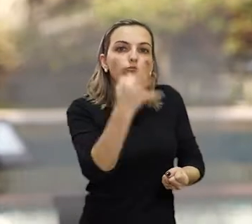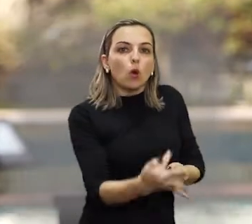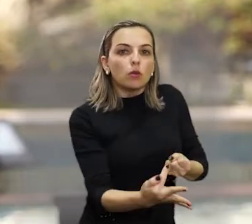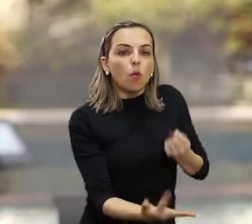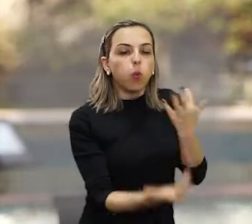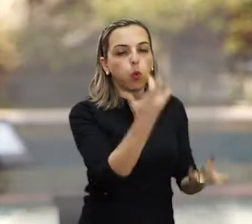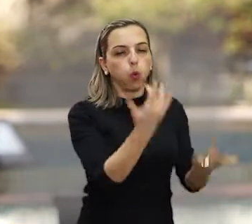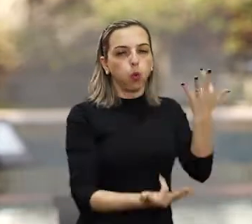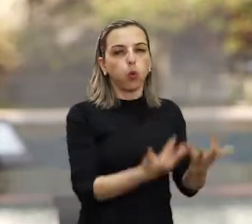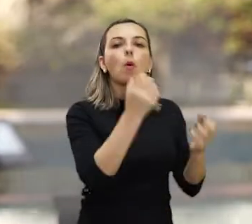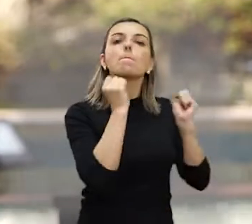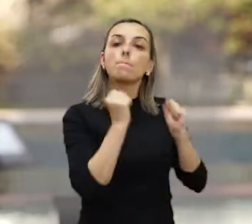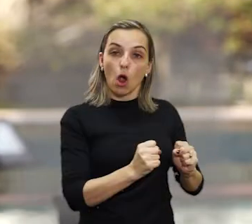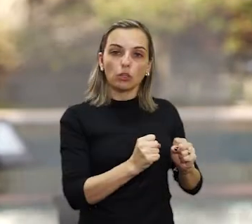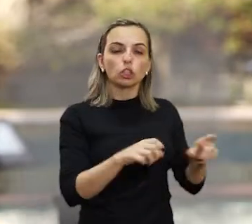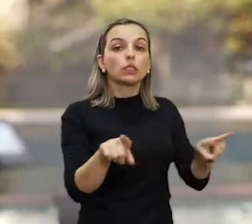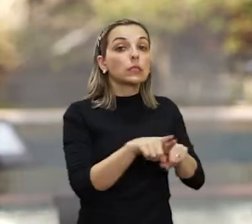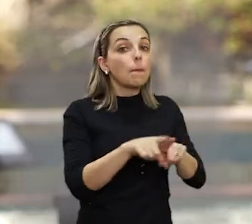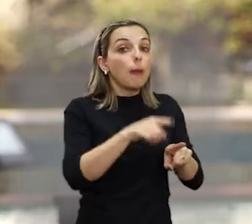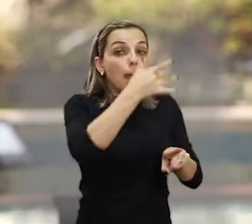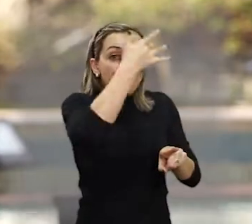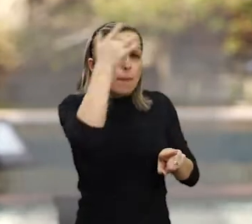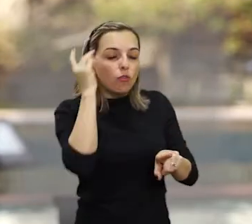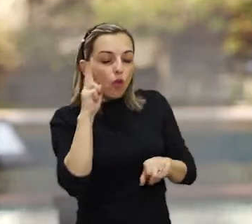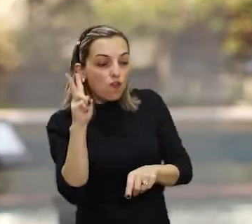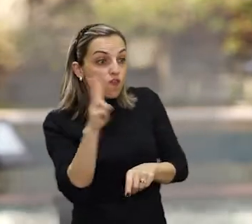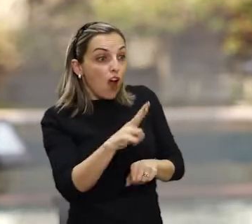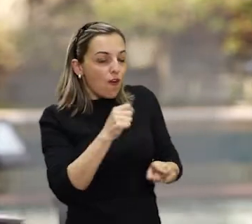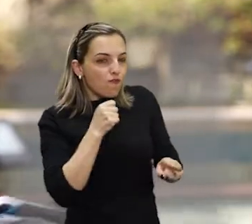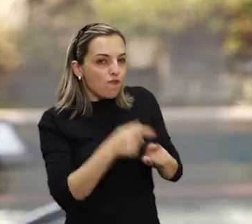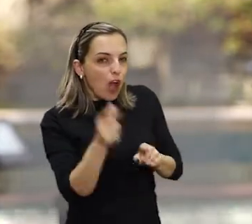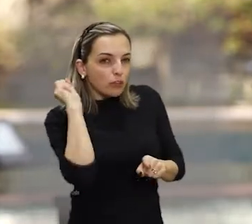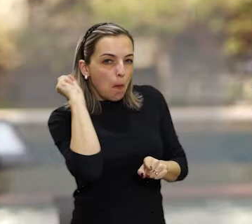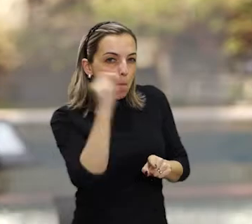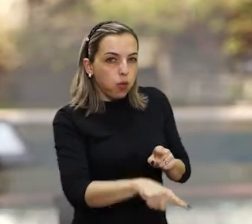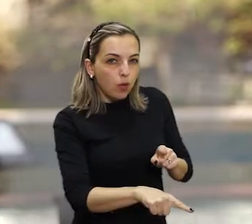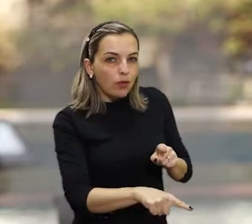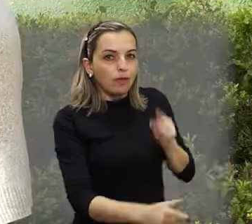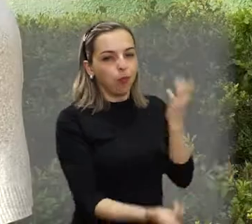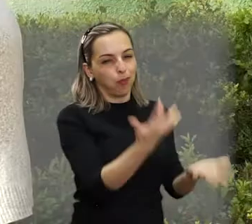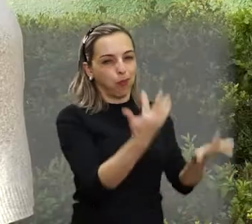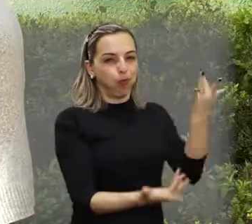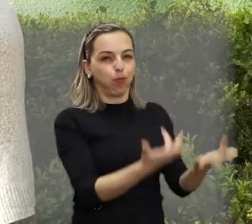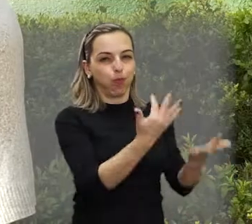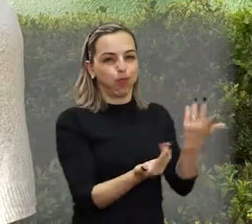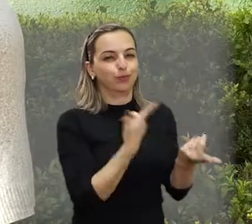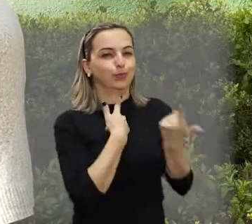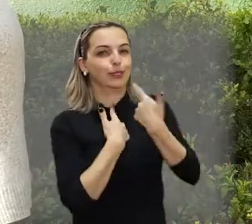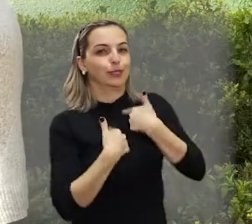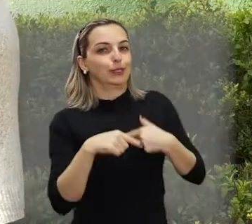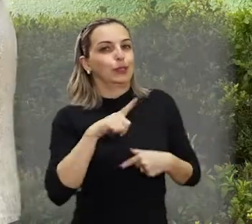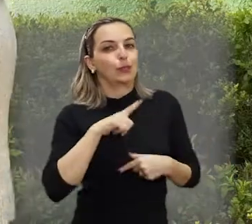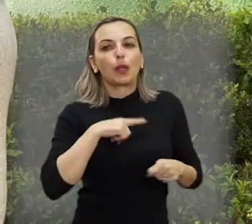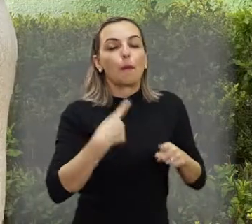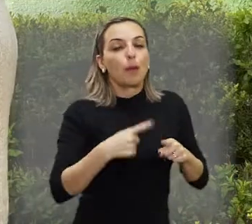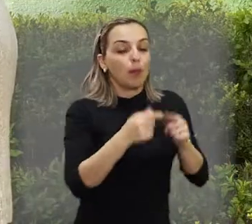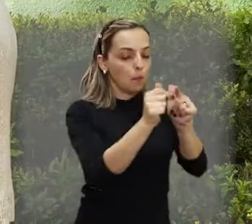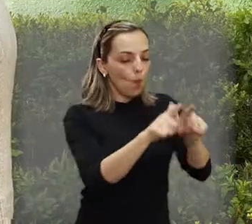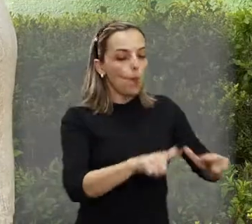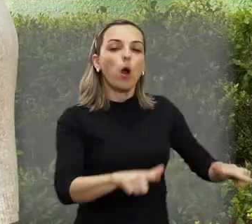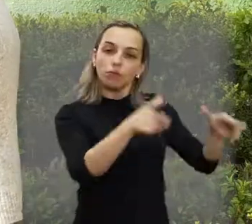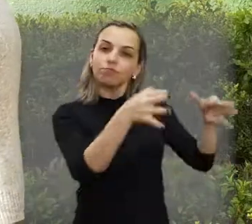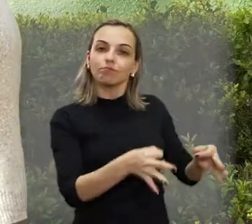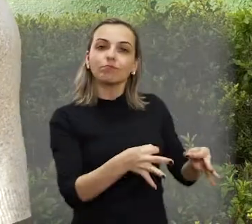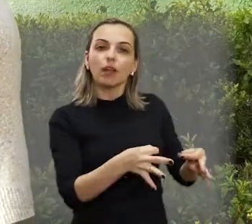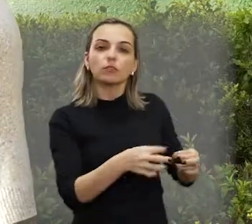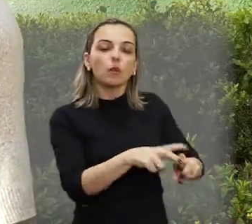fica propícia a ocorrer uma queimada, né? E aí vizinho sente aquela vontade de atear fogo para acabar de fazer a limpeza,